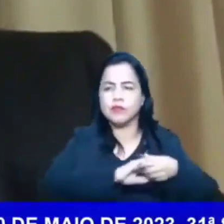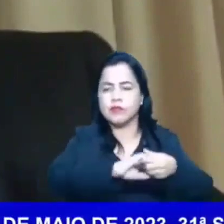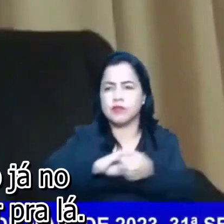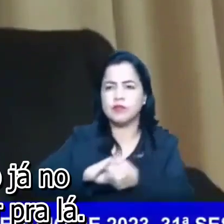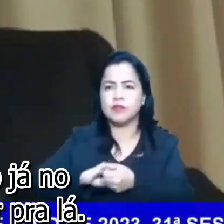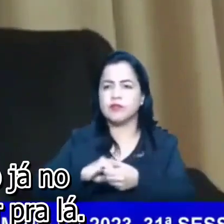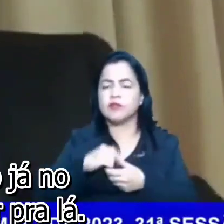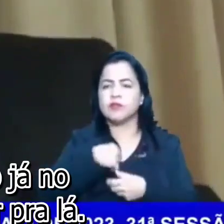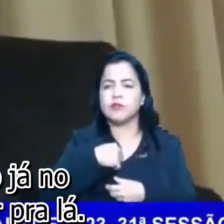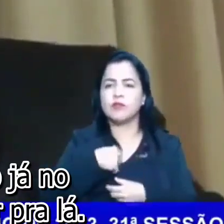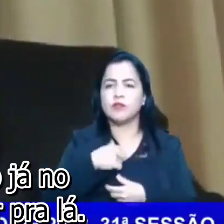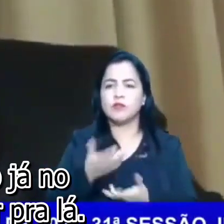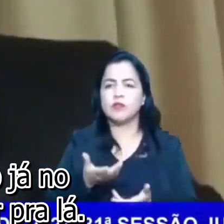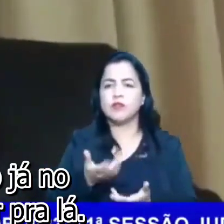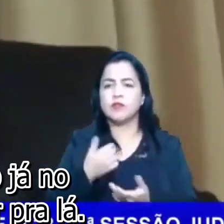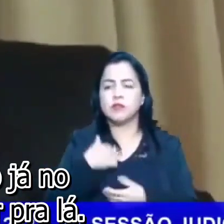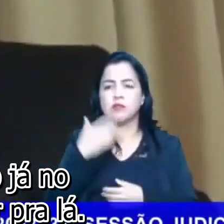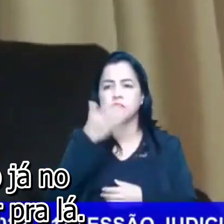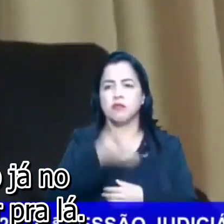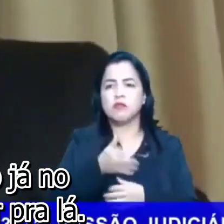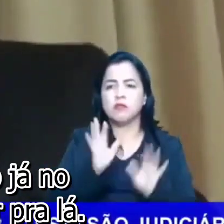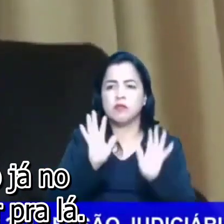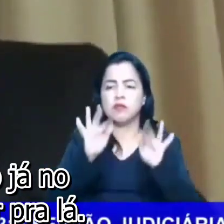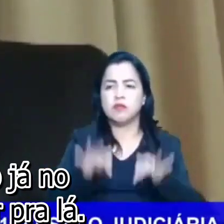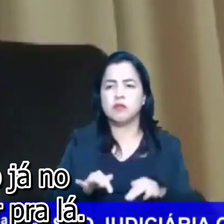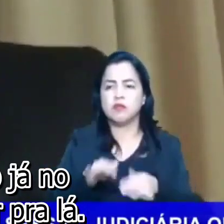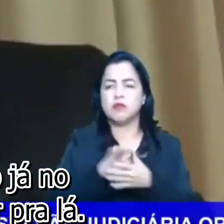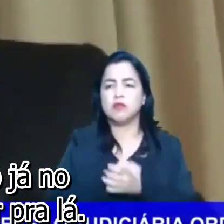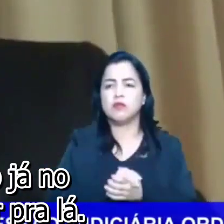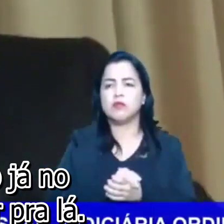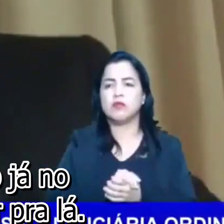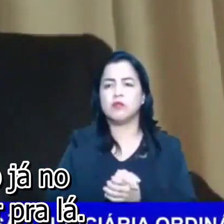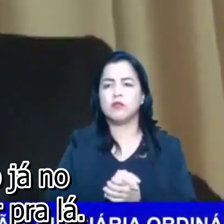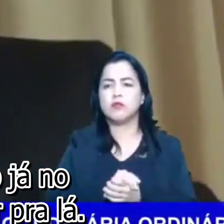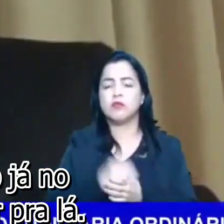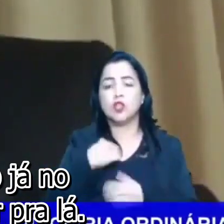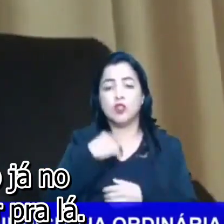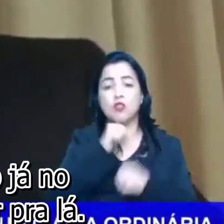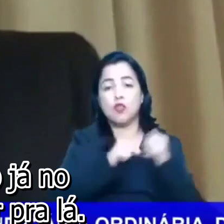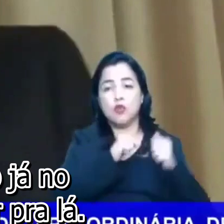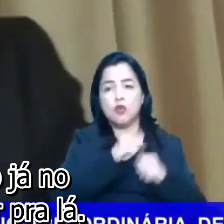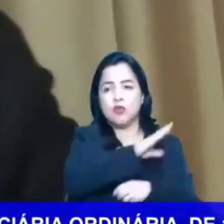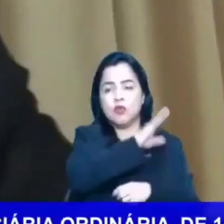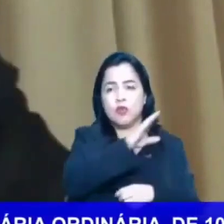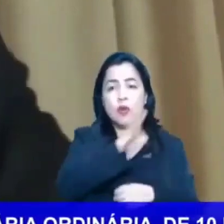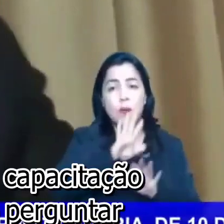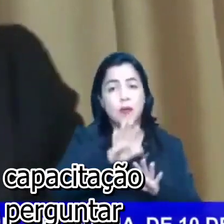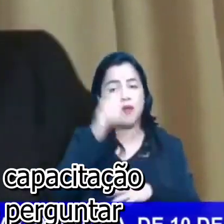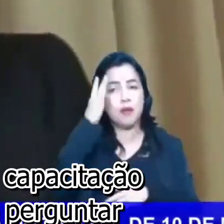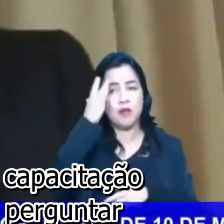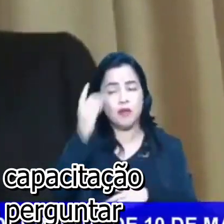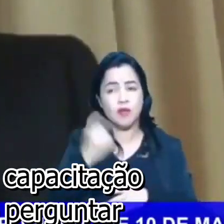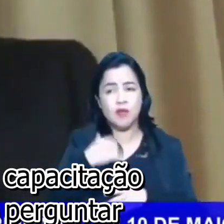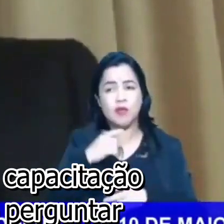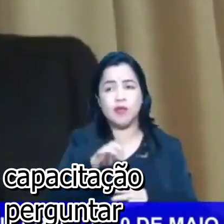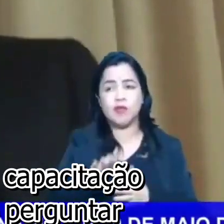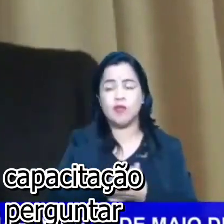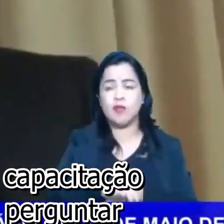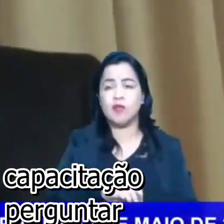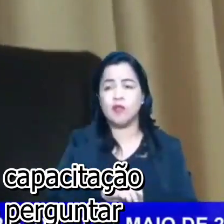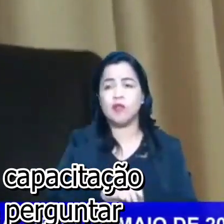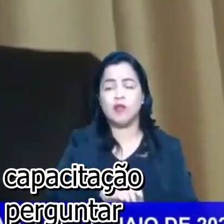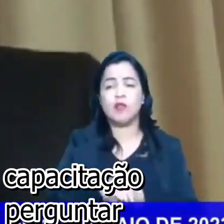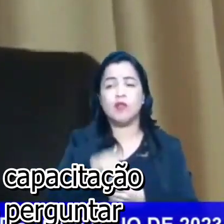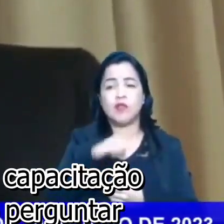era dispensável mesmo eu ter ido já no final para sair daqui da sessão e ainda correr para lá. Mas amanhã não, amanhã será o